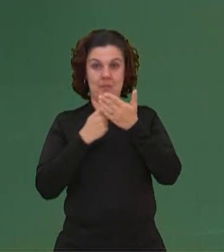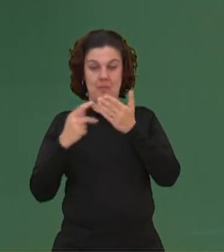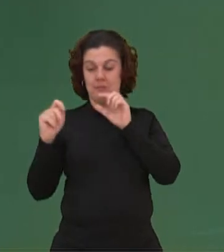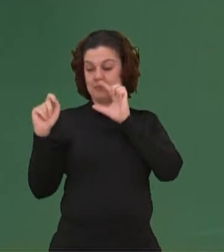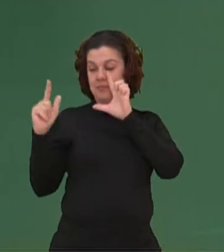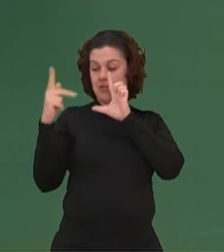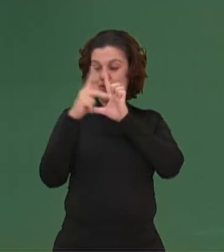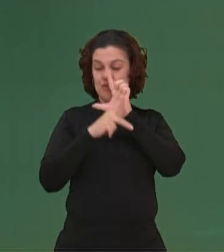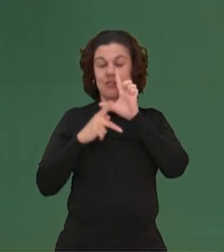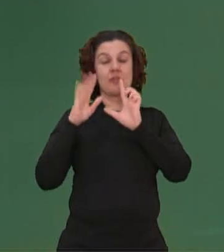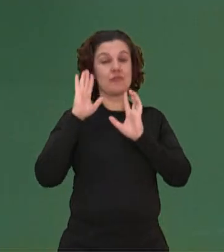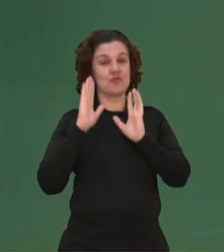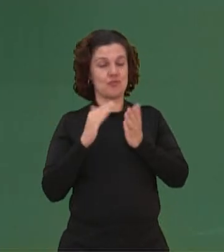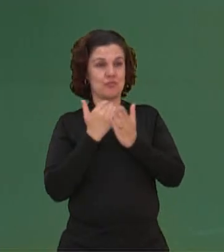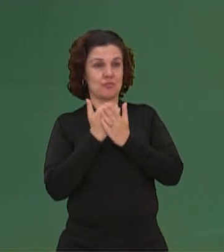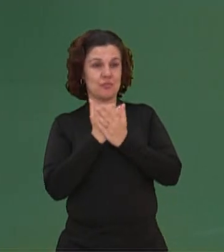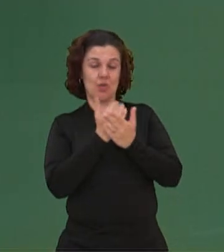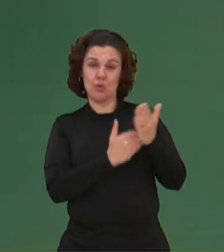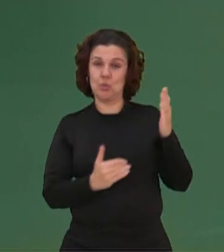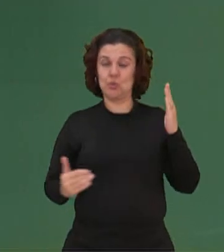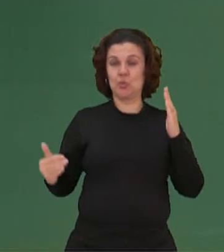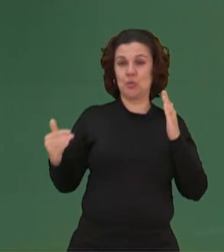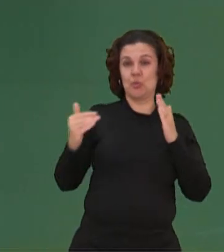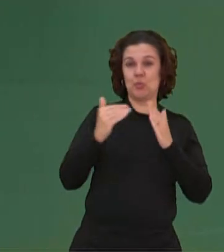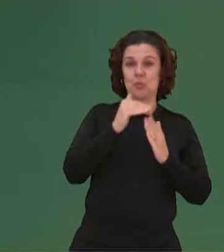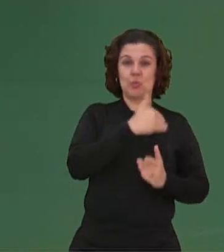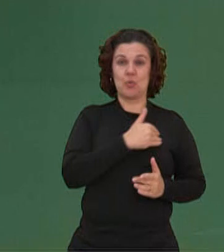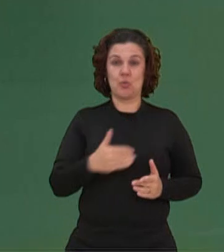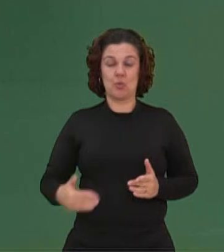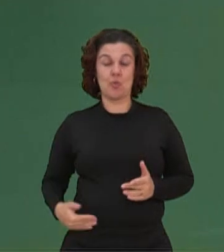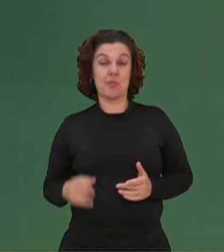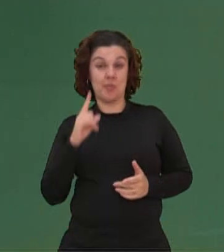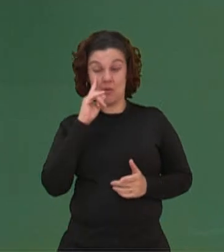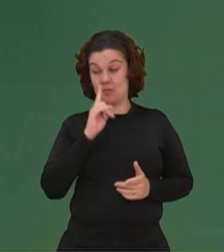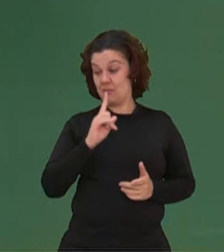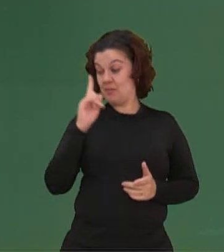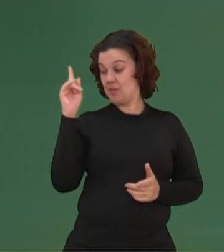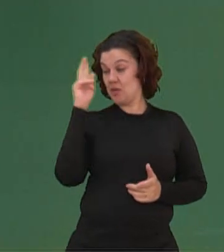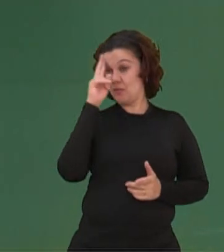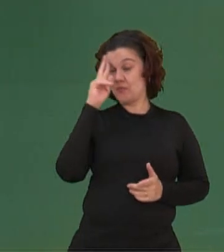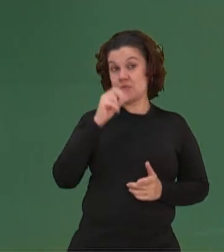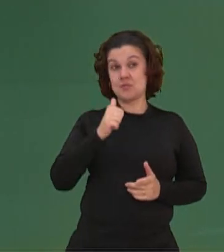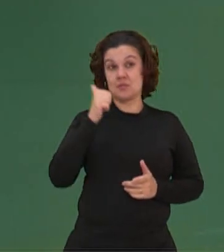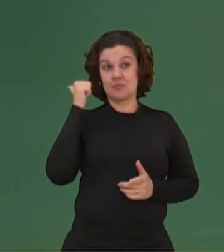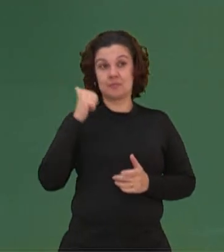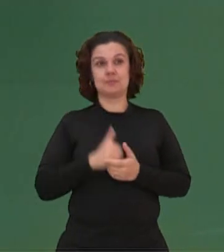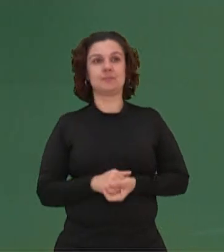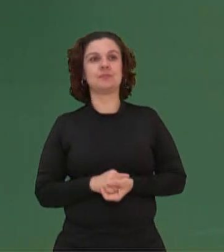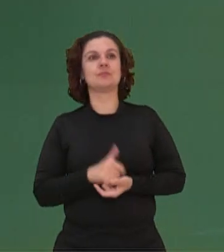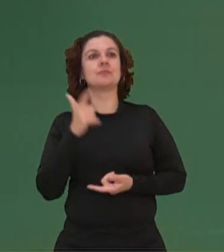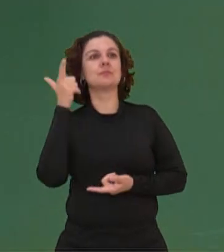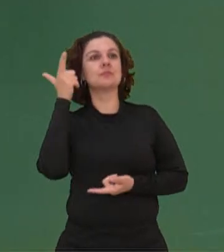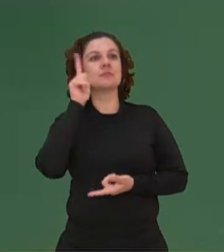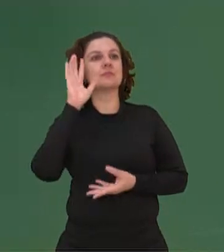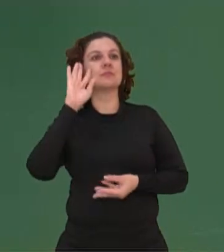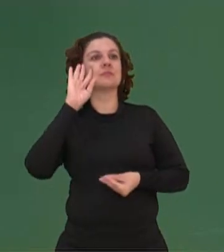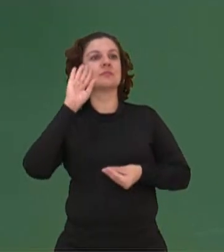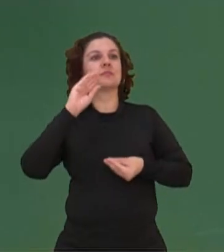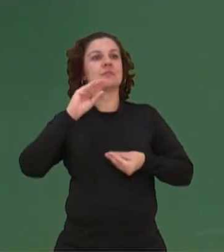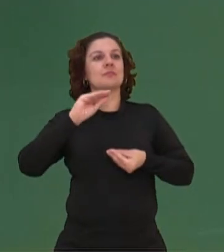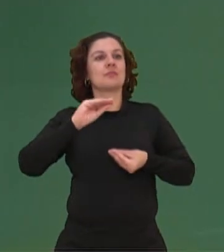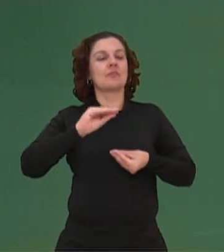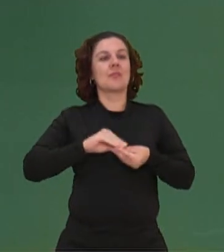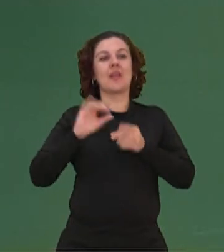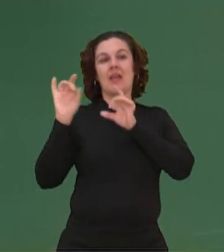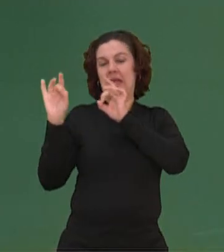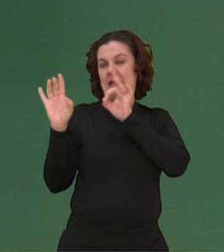todas as aulas sobre o governo Getúlio, ficou mais fácil. Então, nessa revisão, vamos ver se você conseguiu, então, entender melhor as